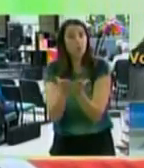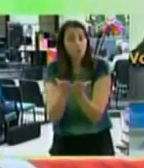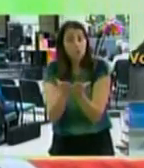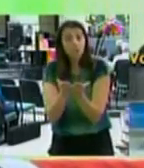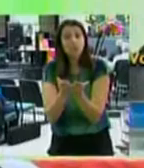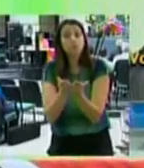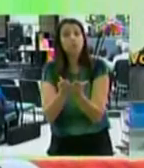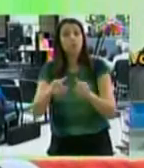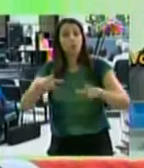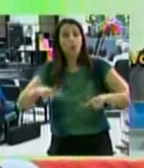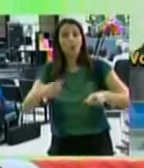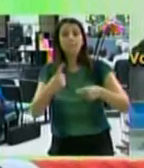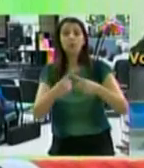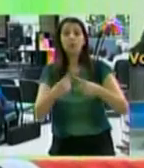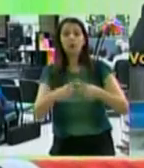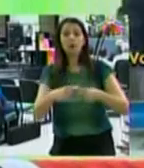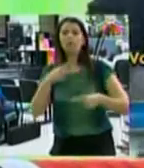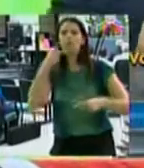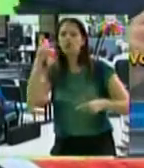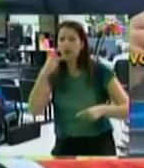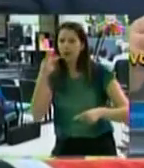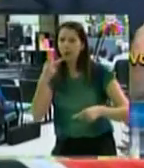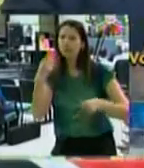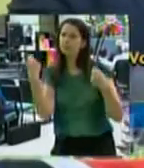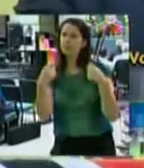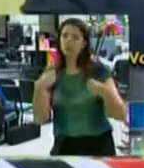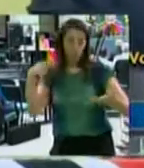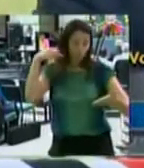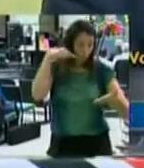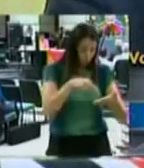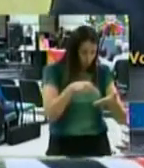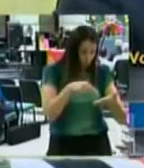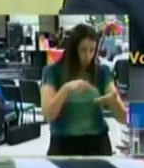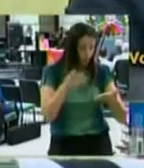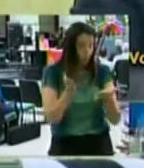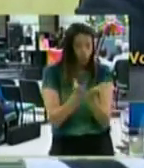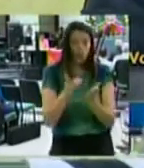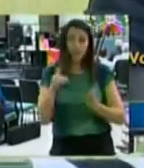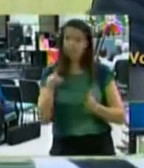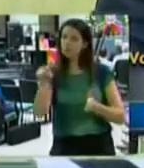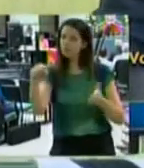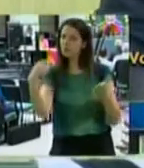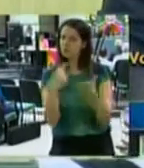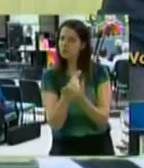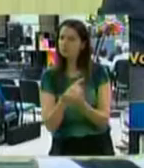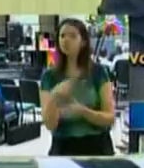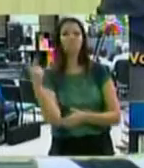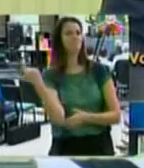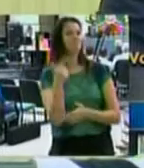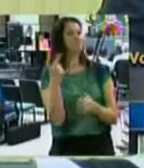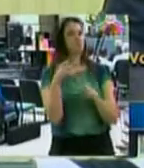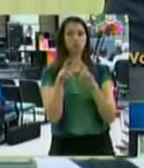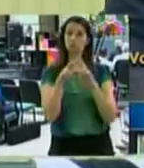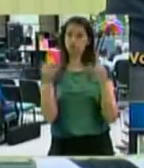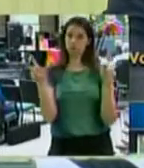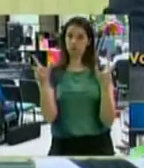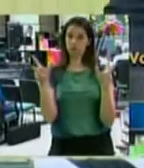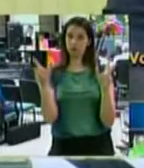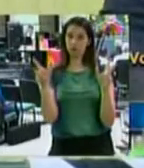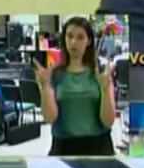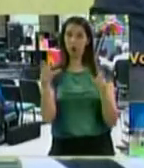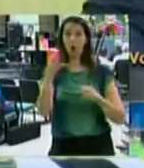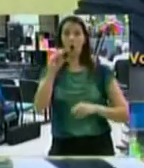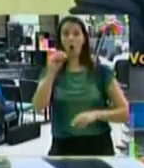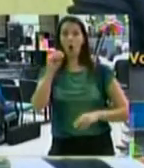era conferido na palavra de Deus. Então, se você questionou, como é que ele está dizendo que não existem diferenças entre obras